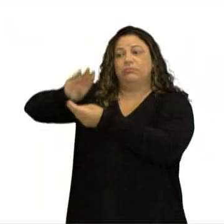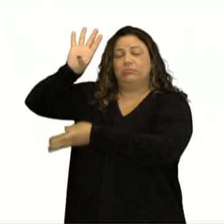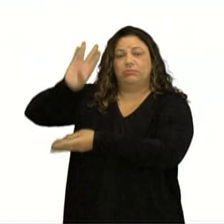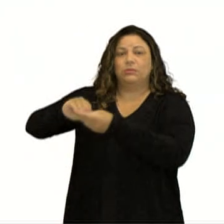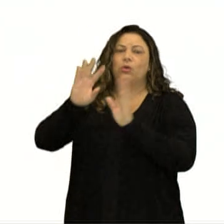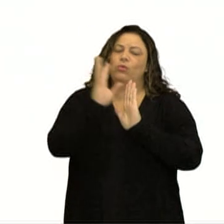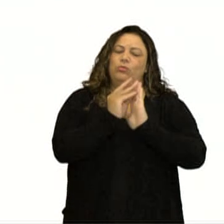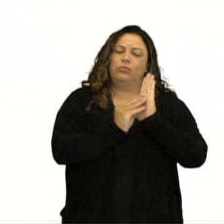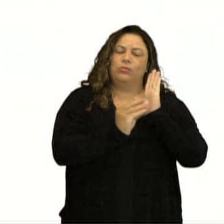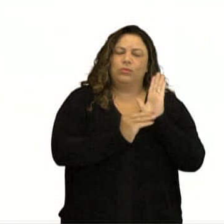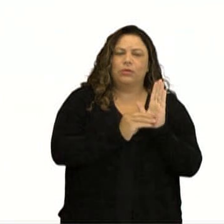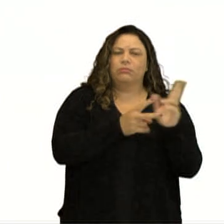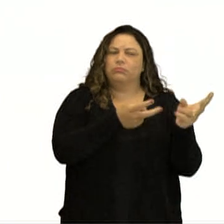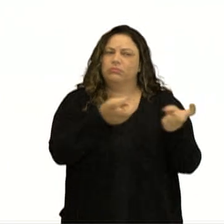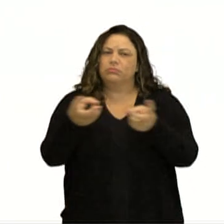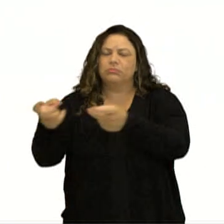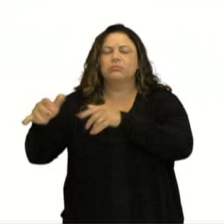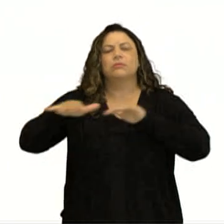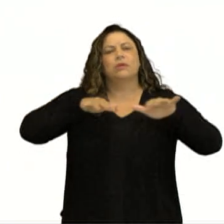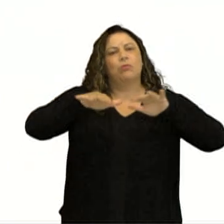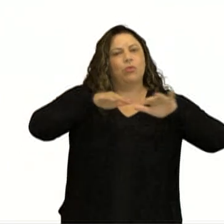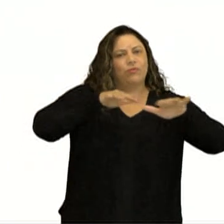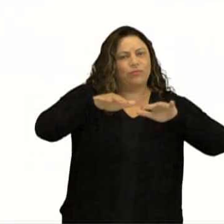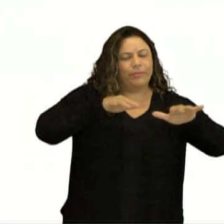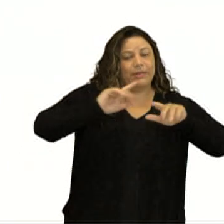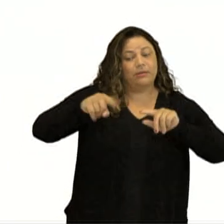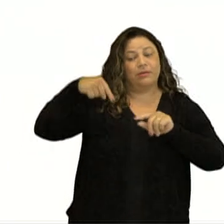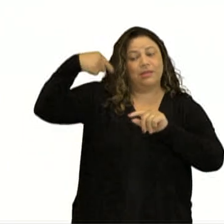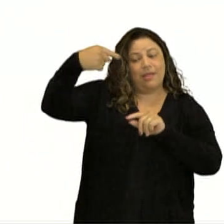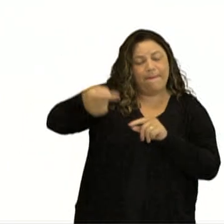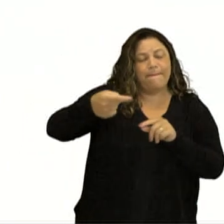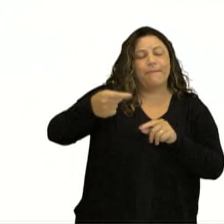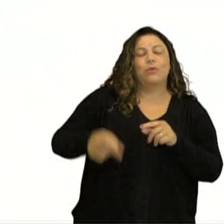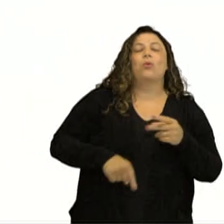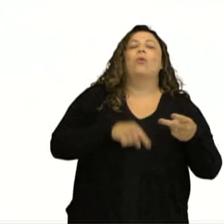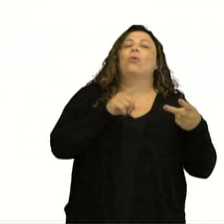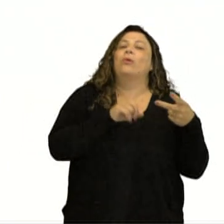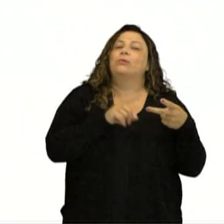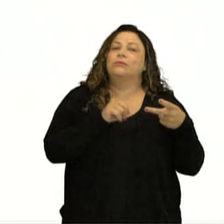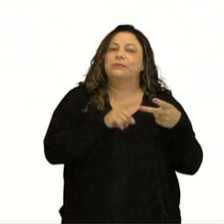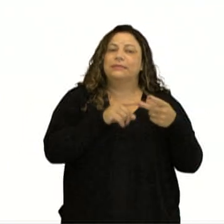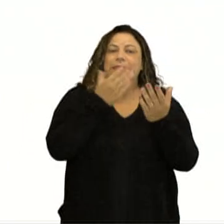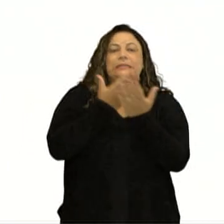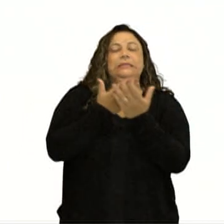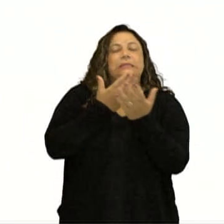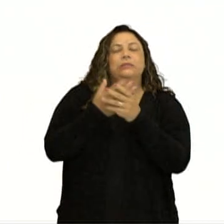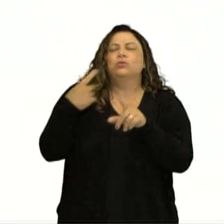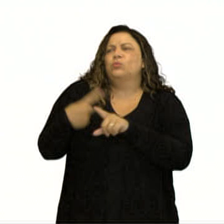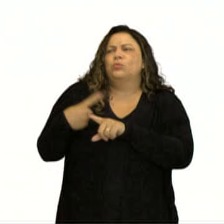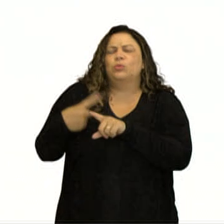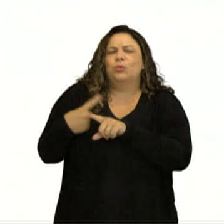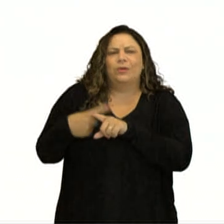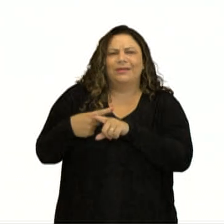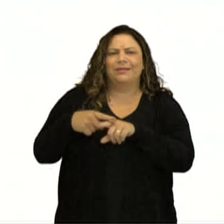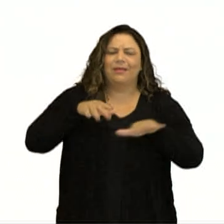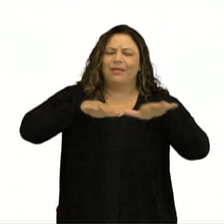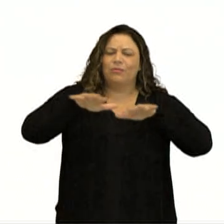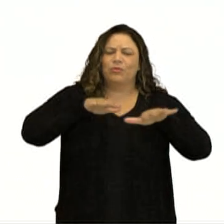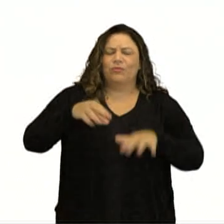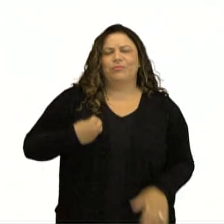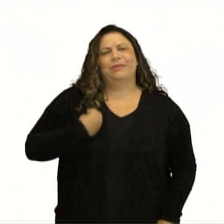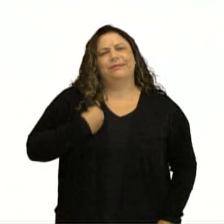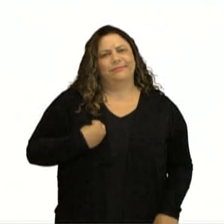maneira geral o movimento, depois nós vamos para a parte de estudo por que aquele movimento existe.